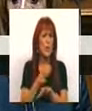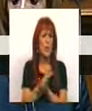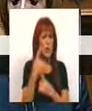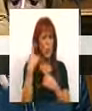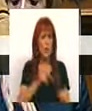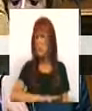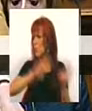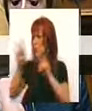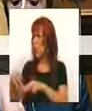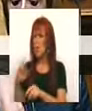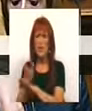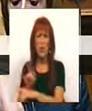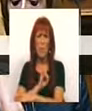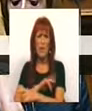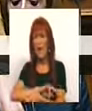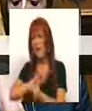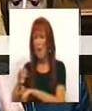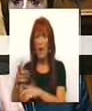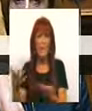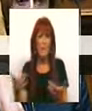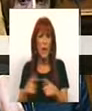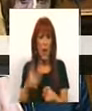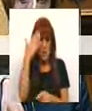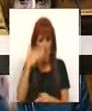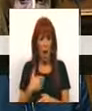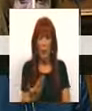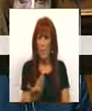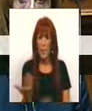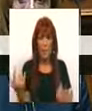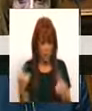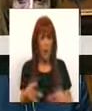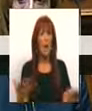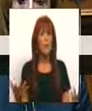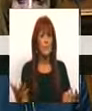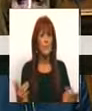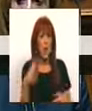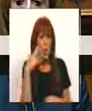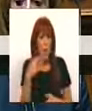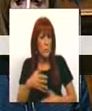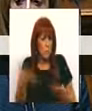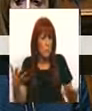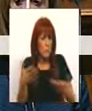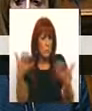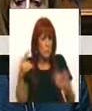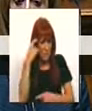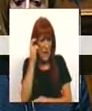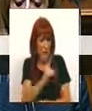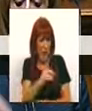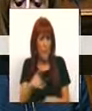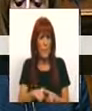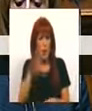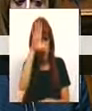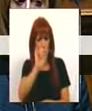ir trabalhar por um setor privado e sem capacidade tem que ser naturalmente tida em conta o